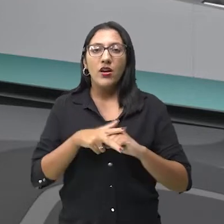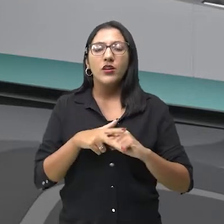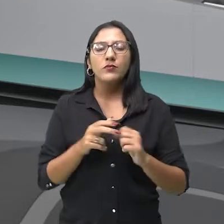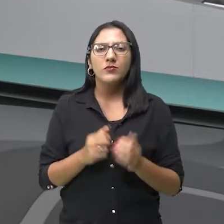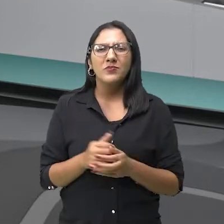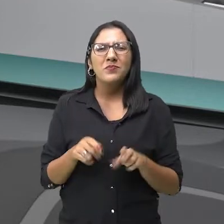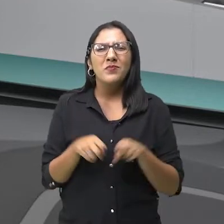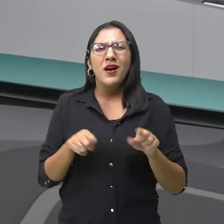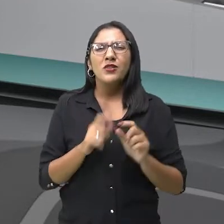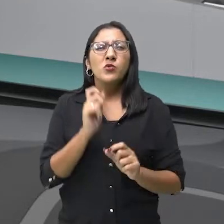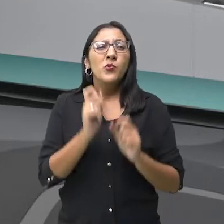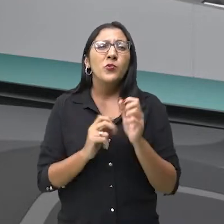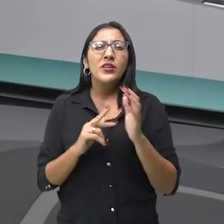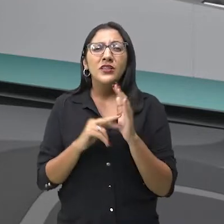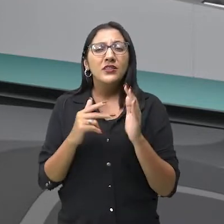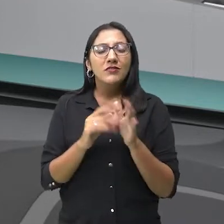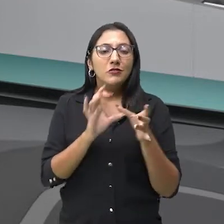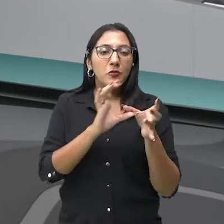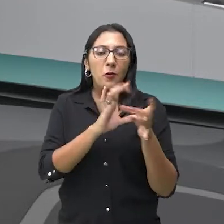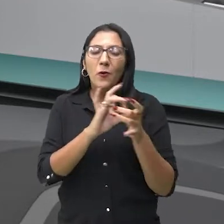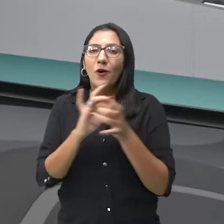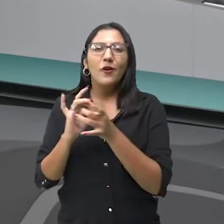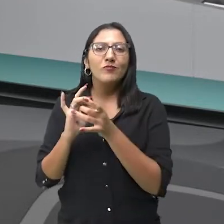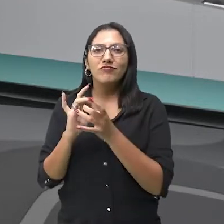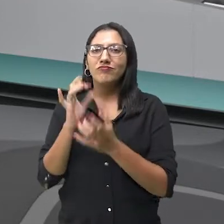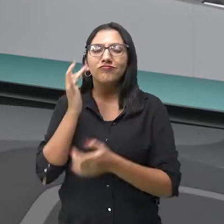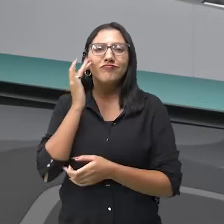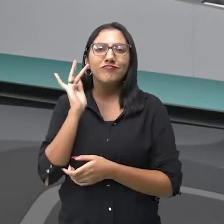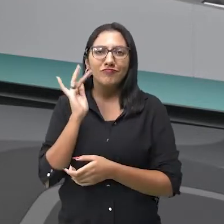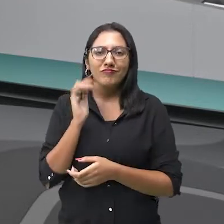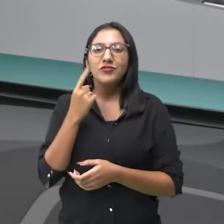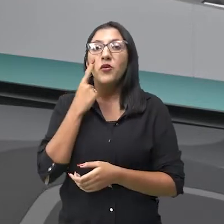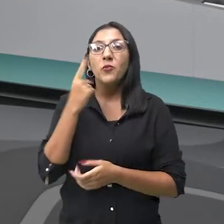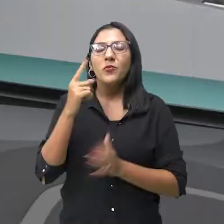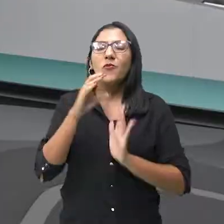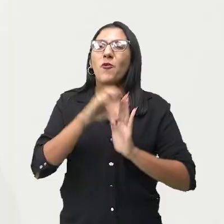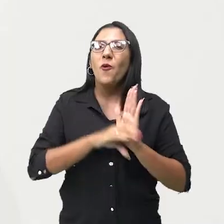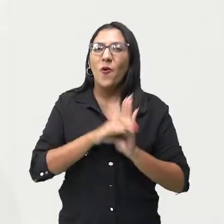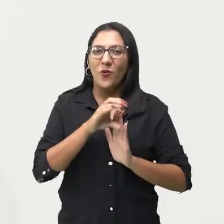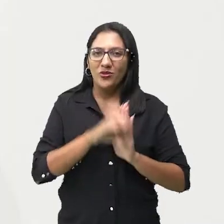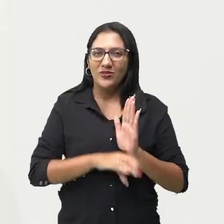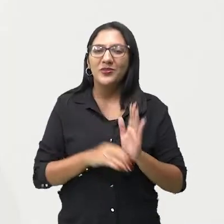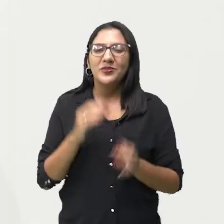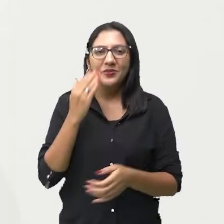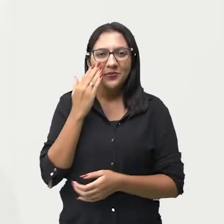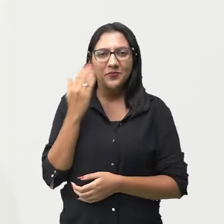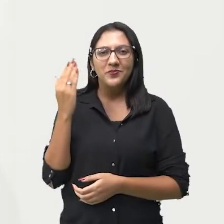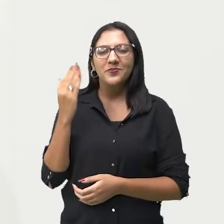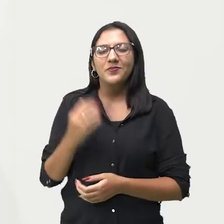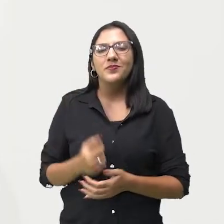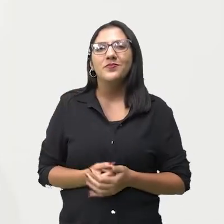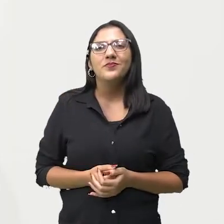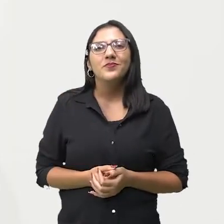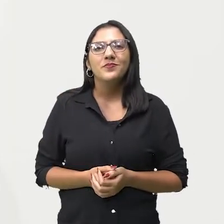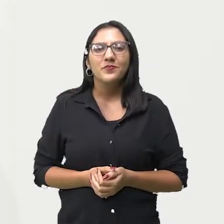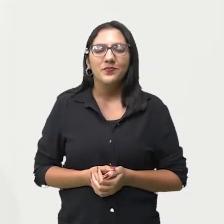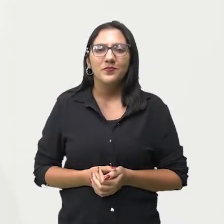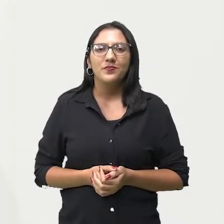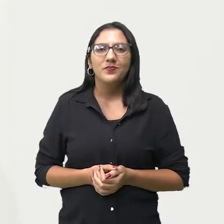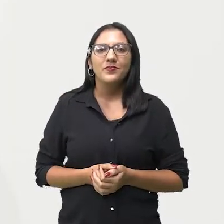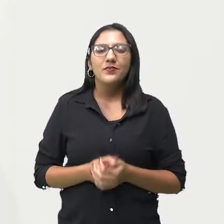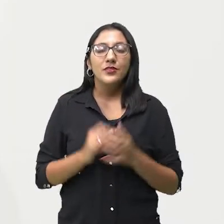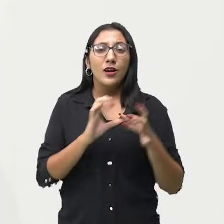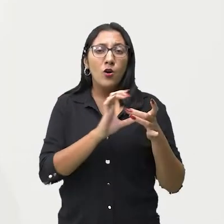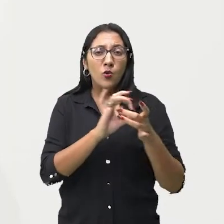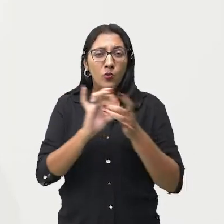e o que é a coesão sequencial, professora? Conceitua para nós. É o que a gente vai fazer na próxima cartela. A